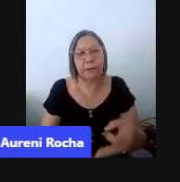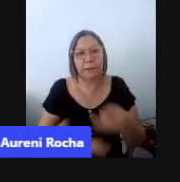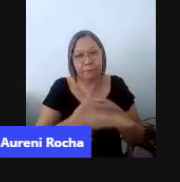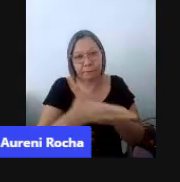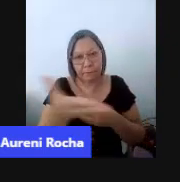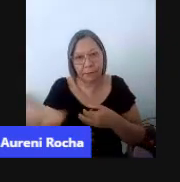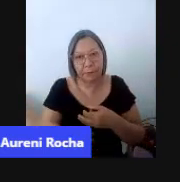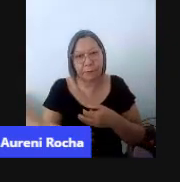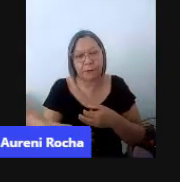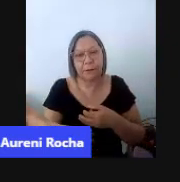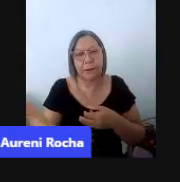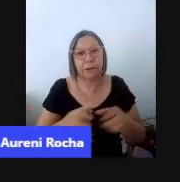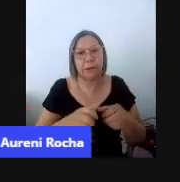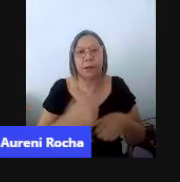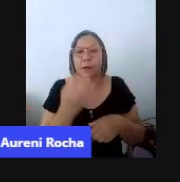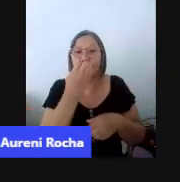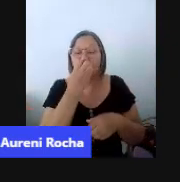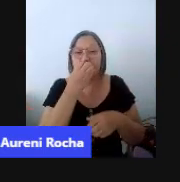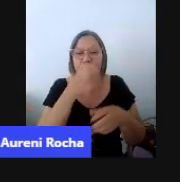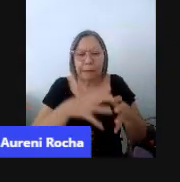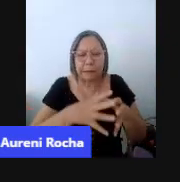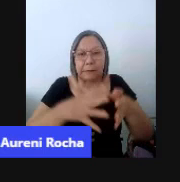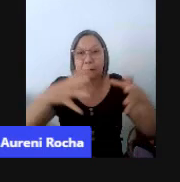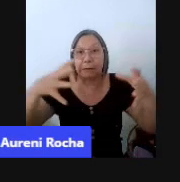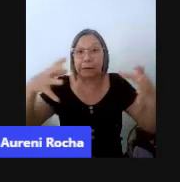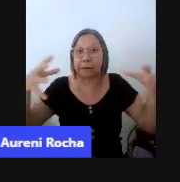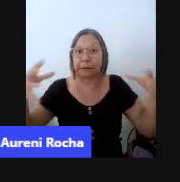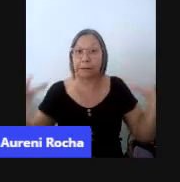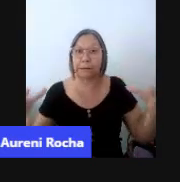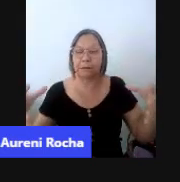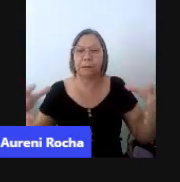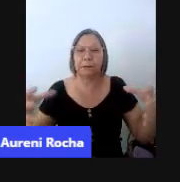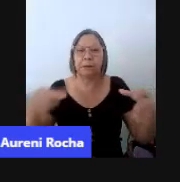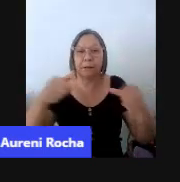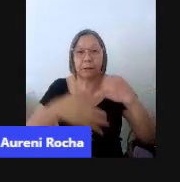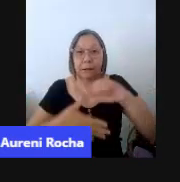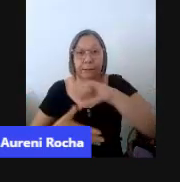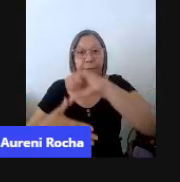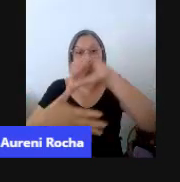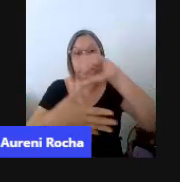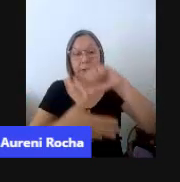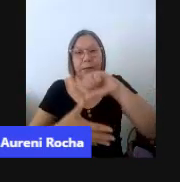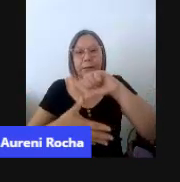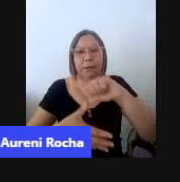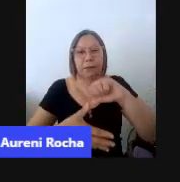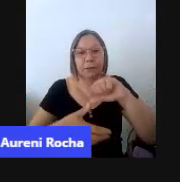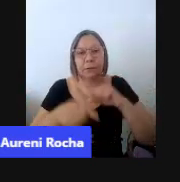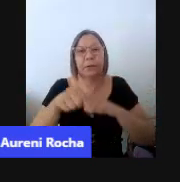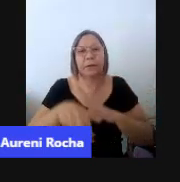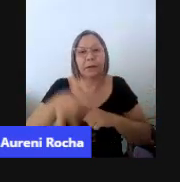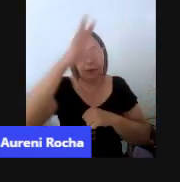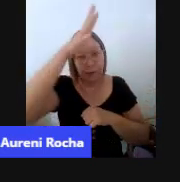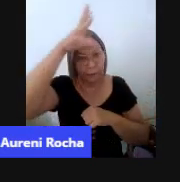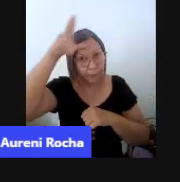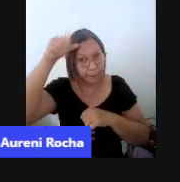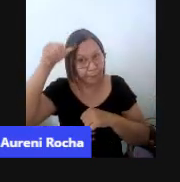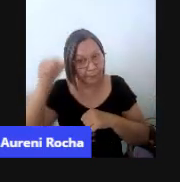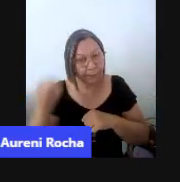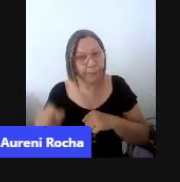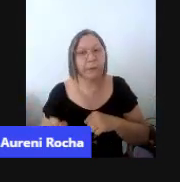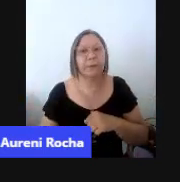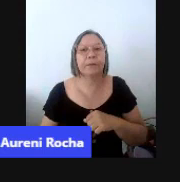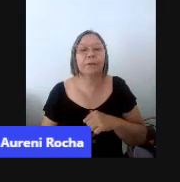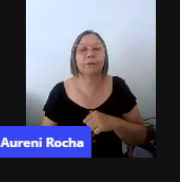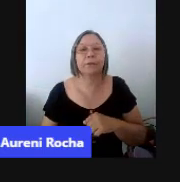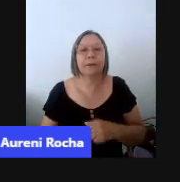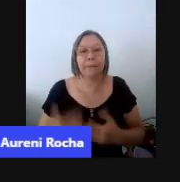Sul que ocorrem aqui no Mato Grosso do Sul. Então, grande agradecimento para a